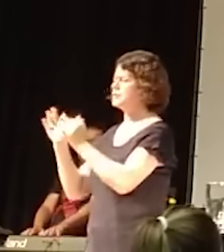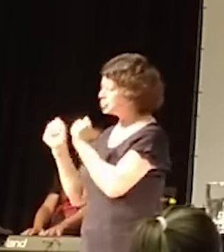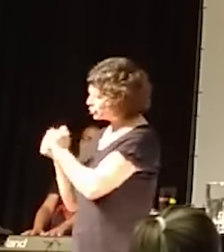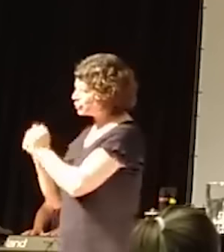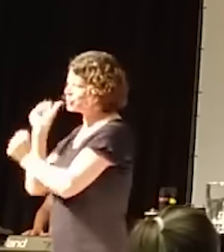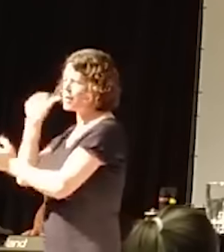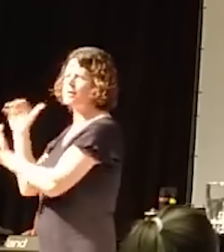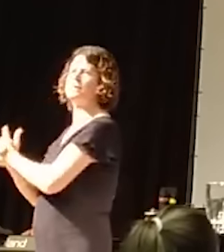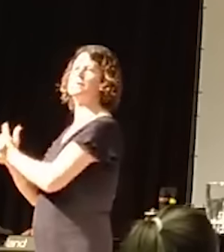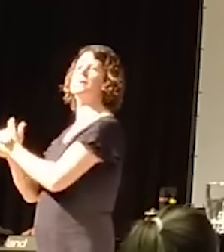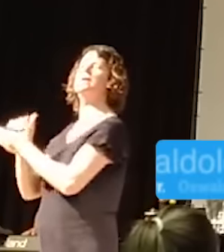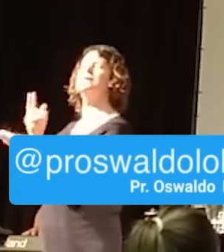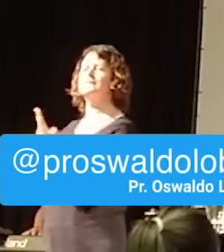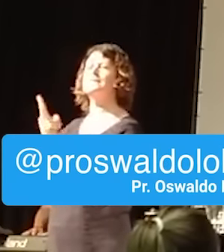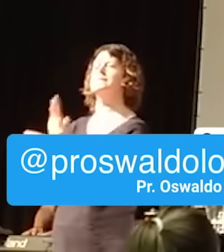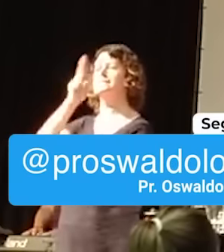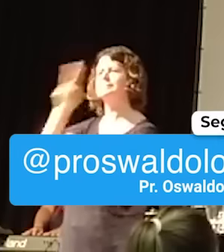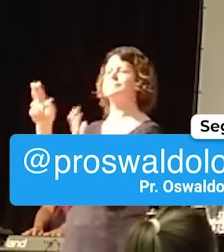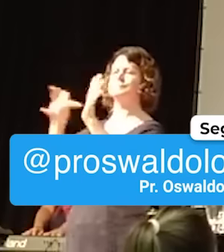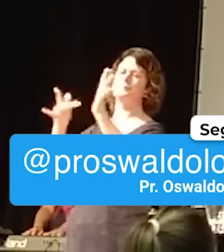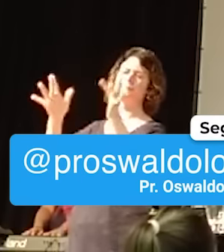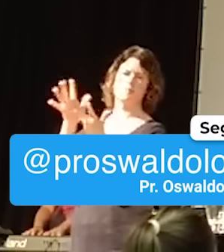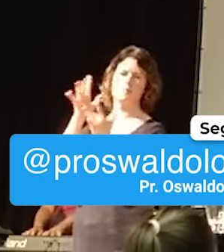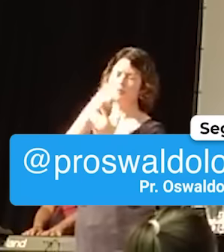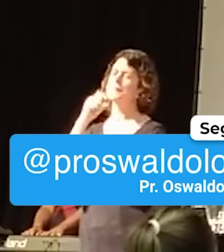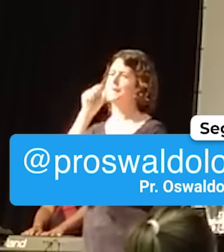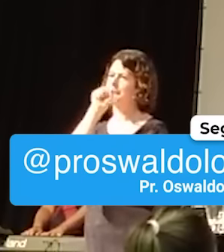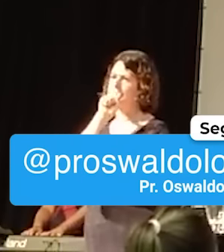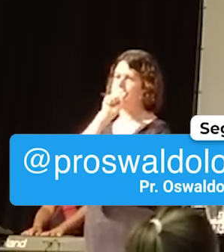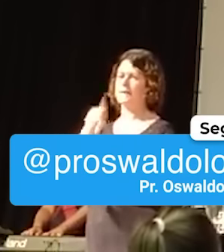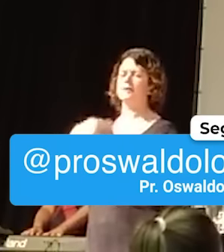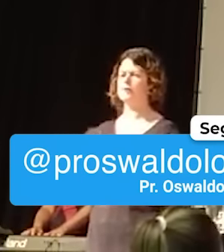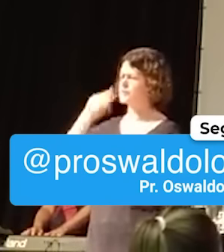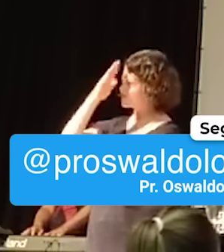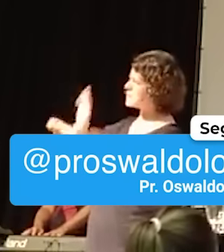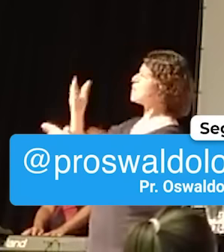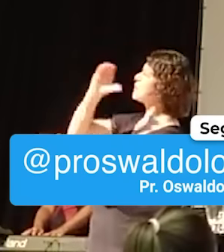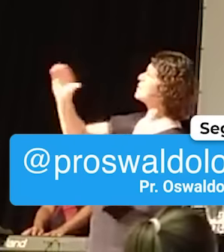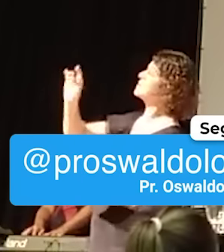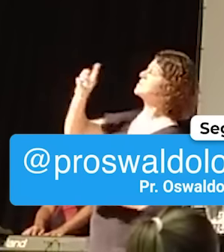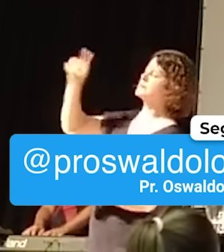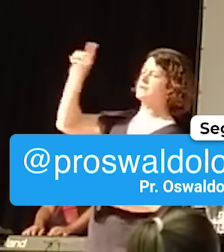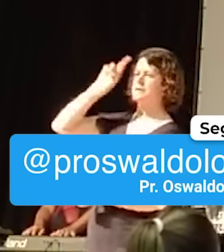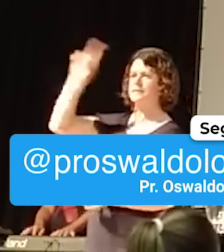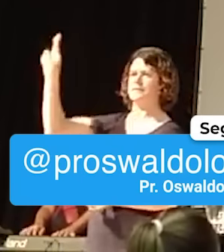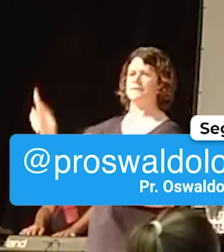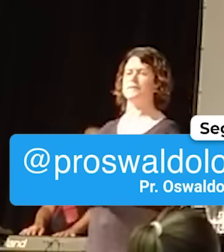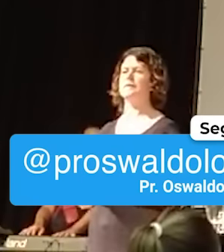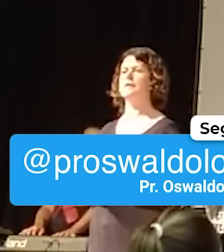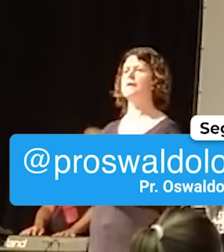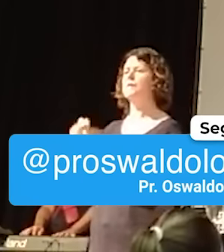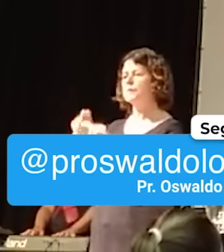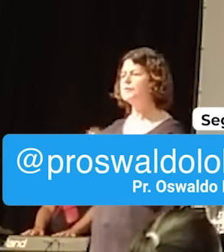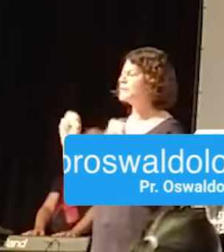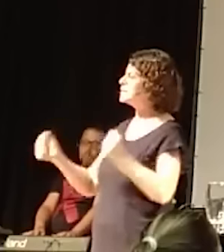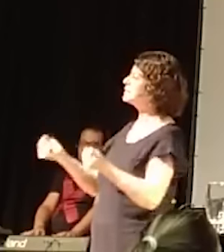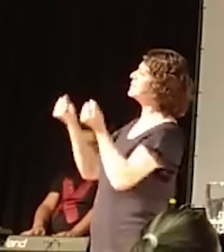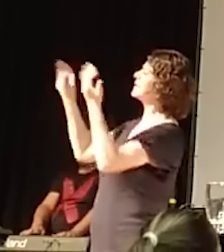lado da minha esposa em nome de Jesus ó pai nós confiamos no Senhor e por isso ó Deus